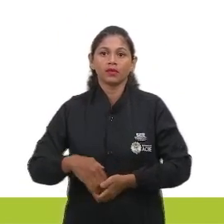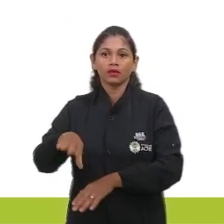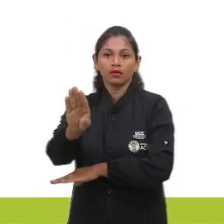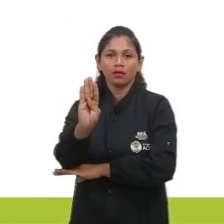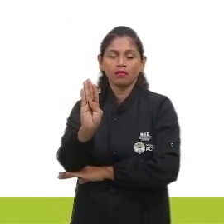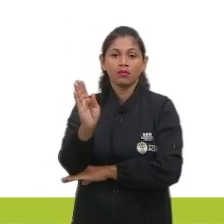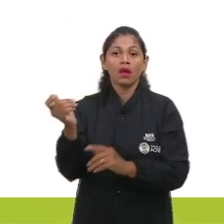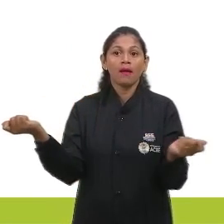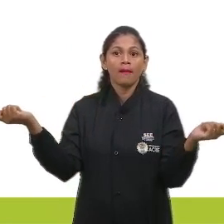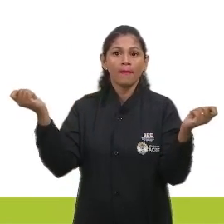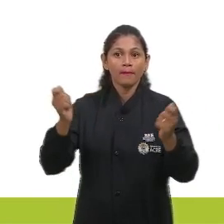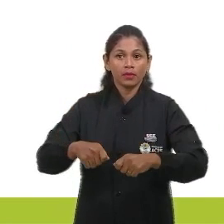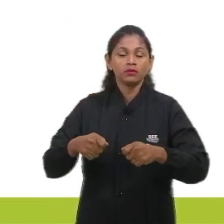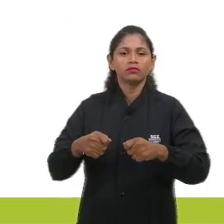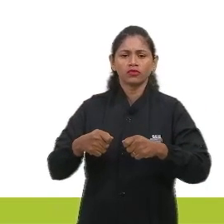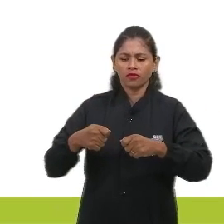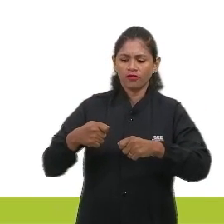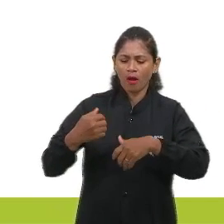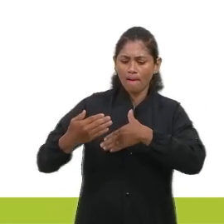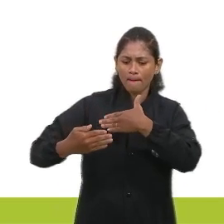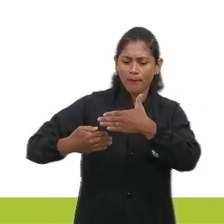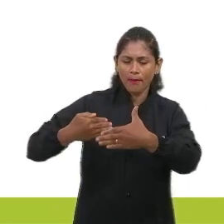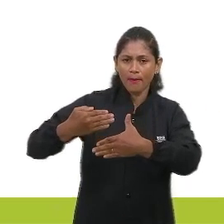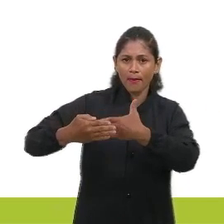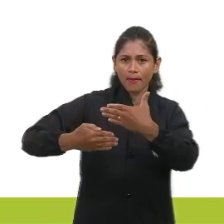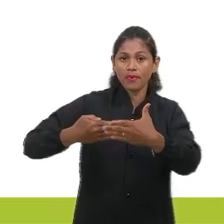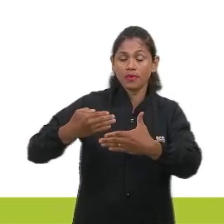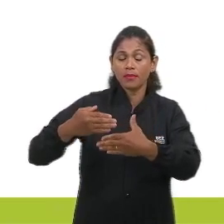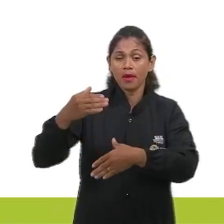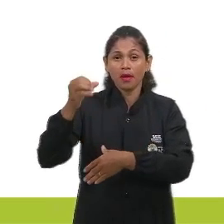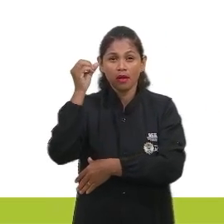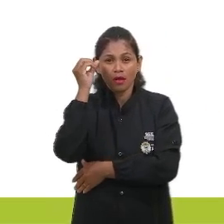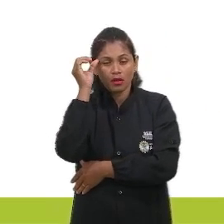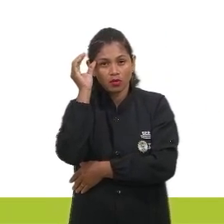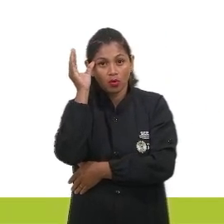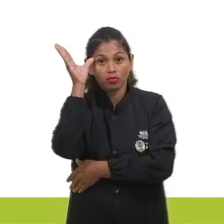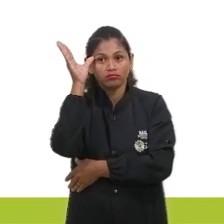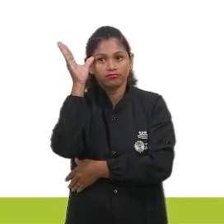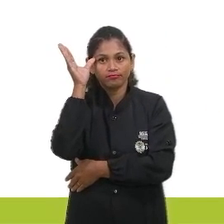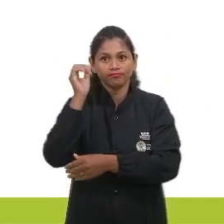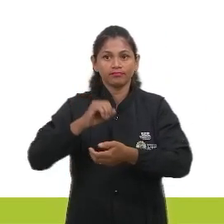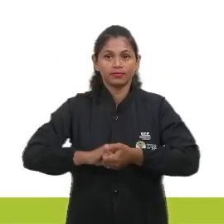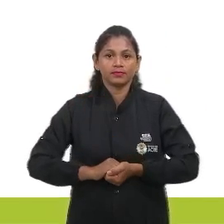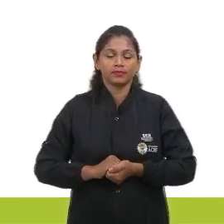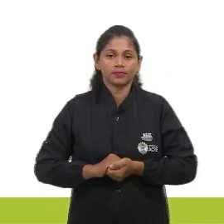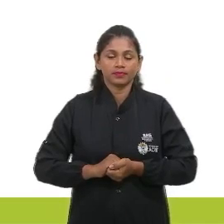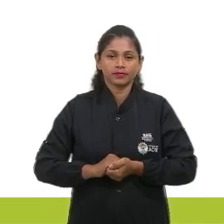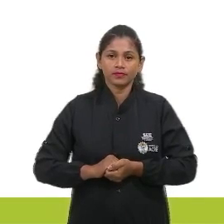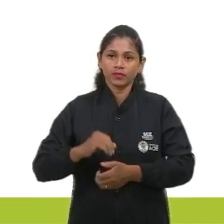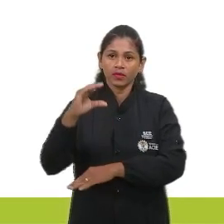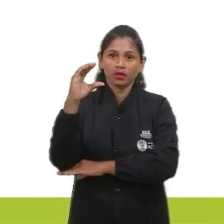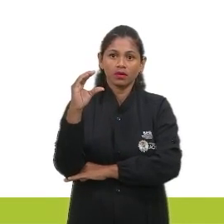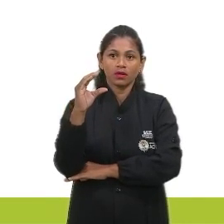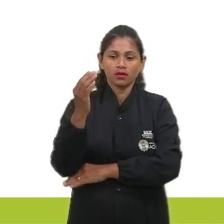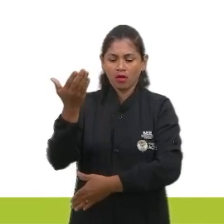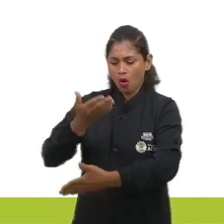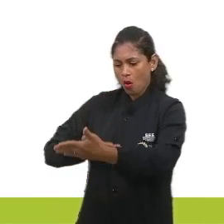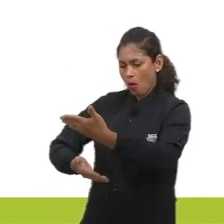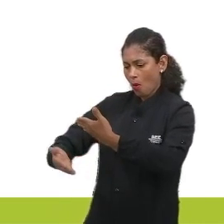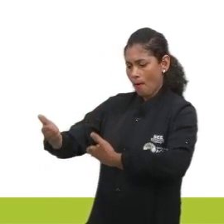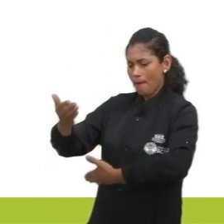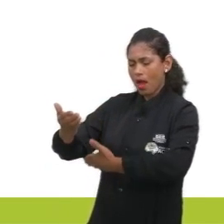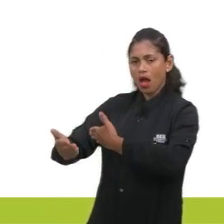a fiel reprodução do sistema de conhecimento. Letra C, ser compartilhável